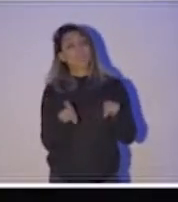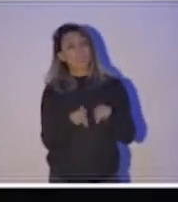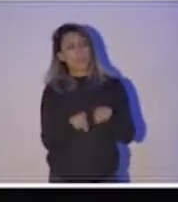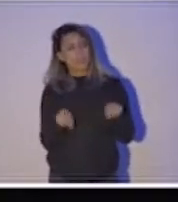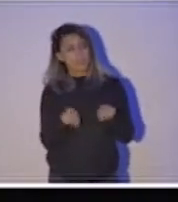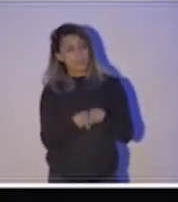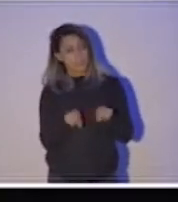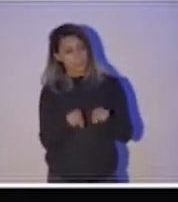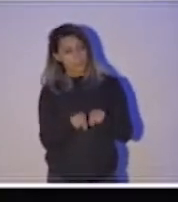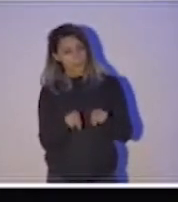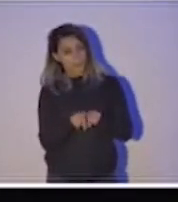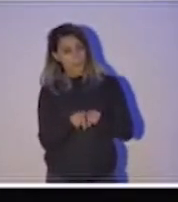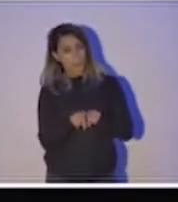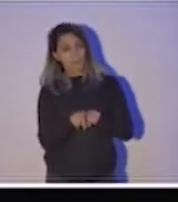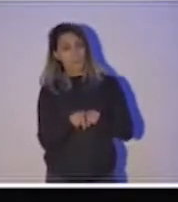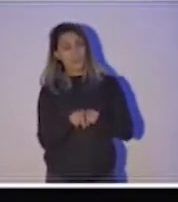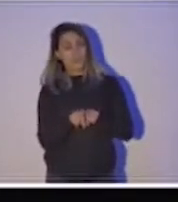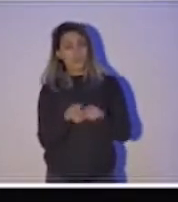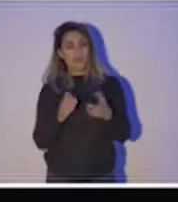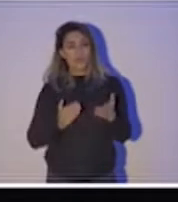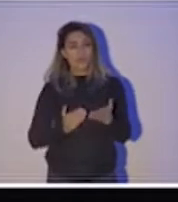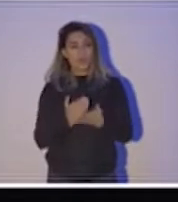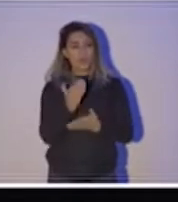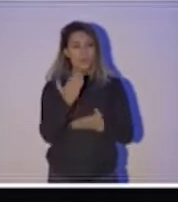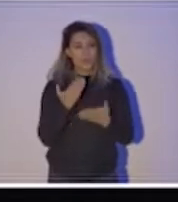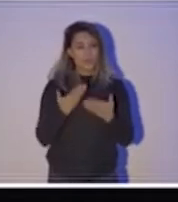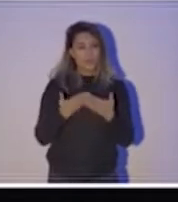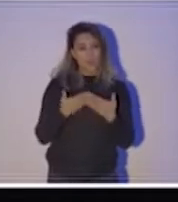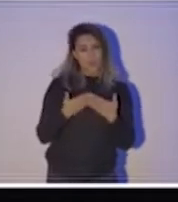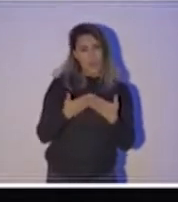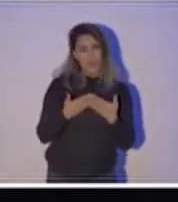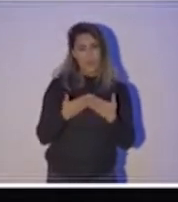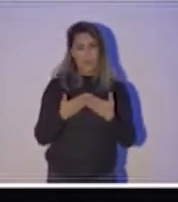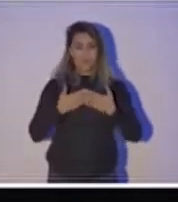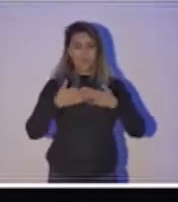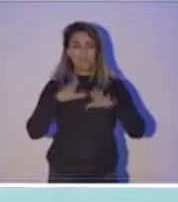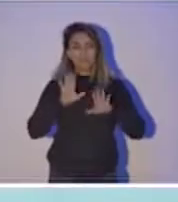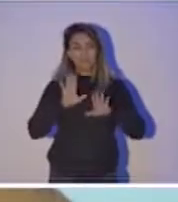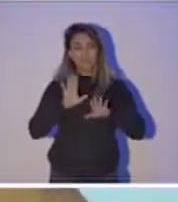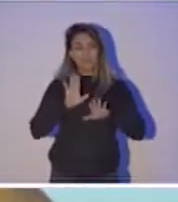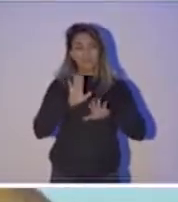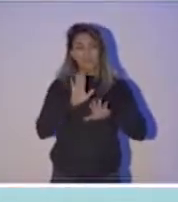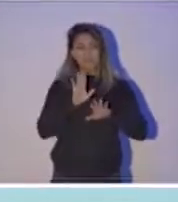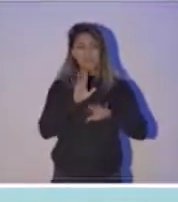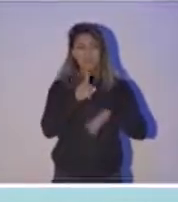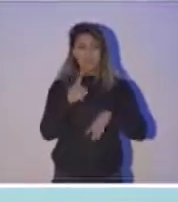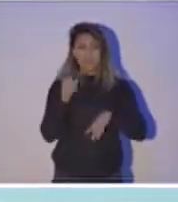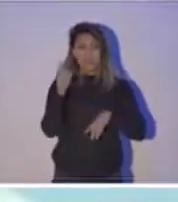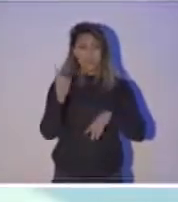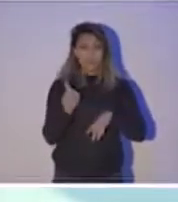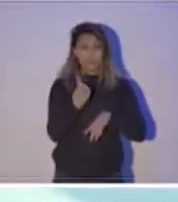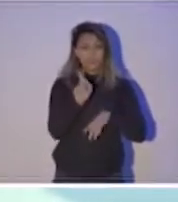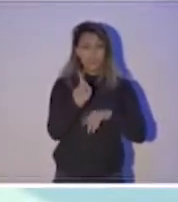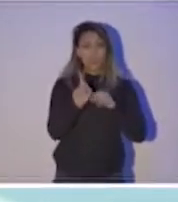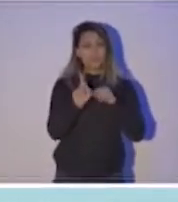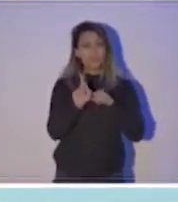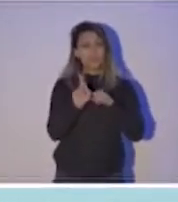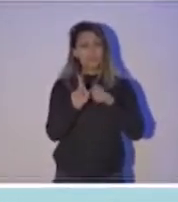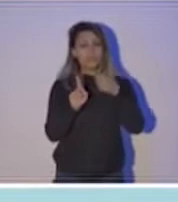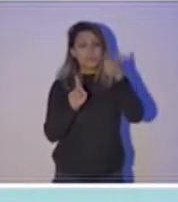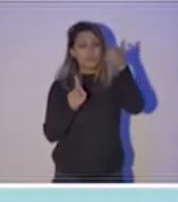um exercício no começo da aula que ajuda a gente a identificar que as aulas deles realmente foram planejadas. O professor Rodolfo, por